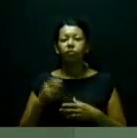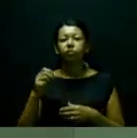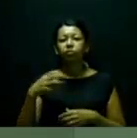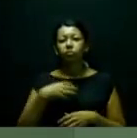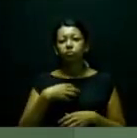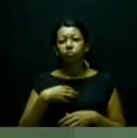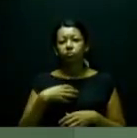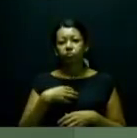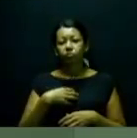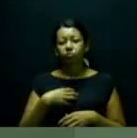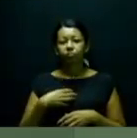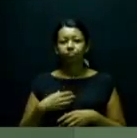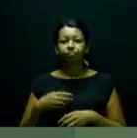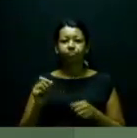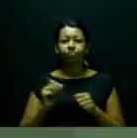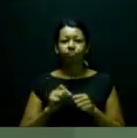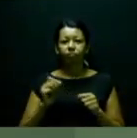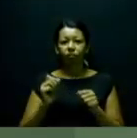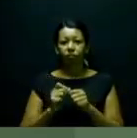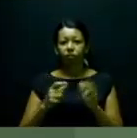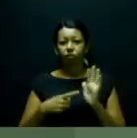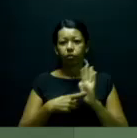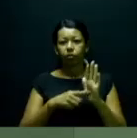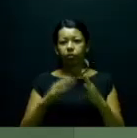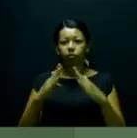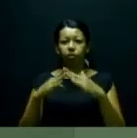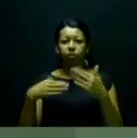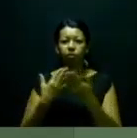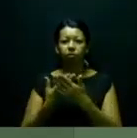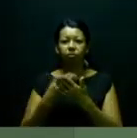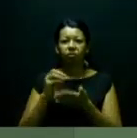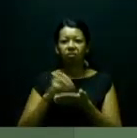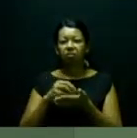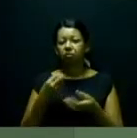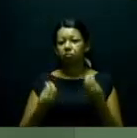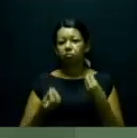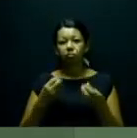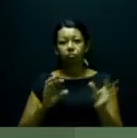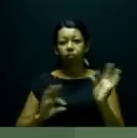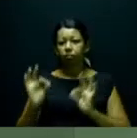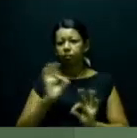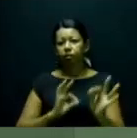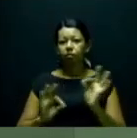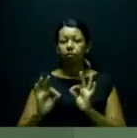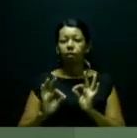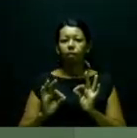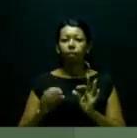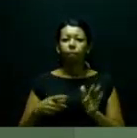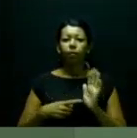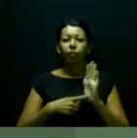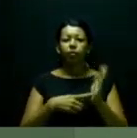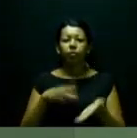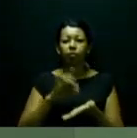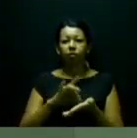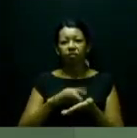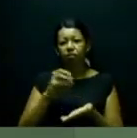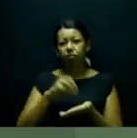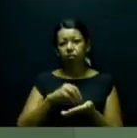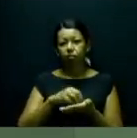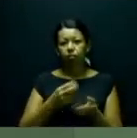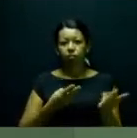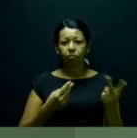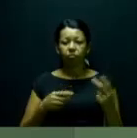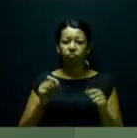como estava sendo implantada, mostrando as escolas sem condição, mostrando realmente sem condição de